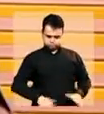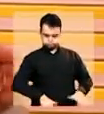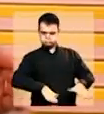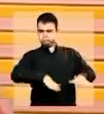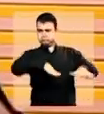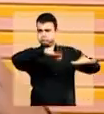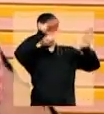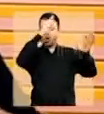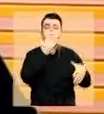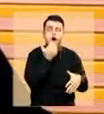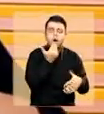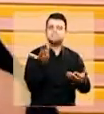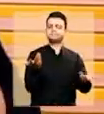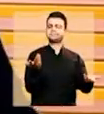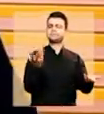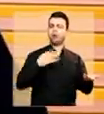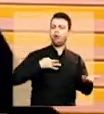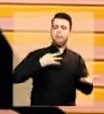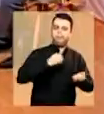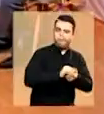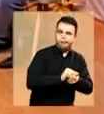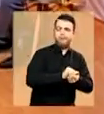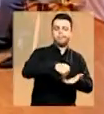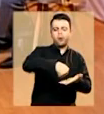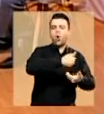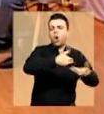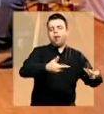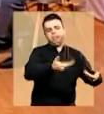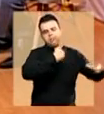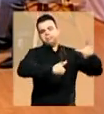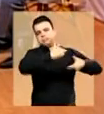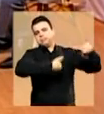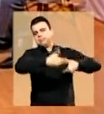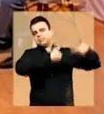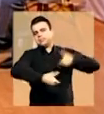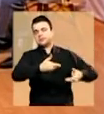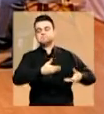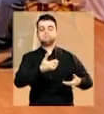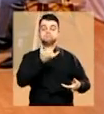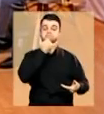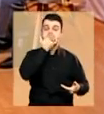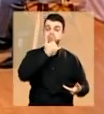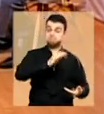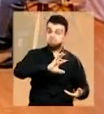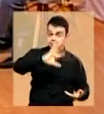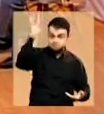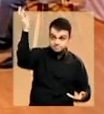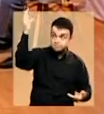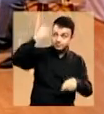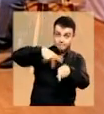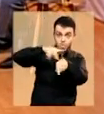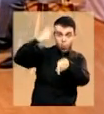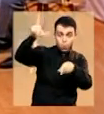aquela comida, roupa lavada, roupa passada, né? Então, de repente, você vai para um outro local onde você